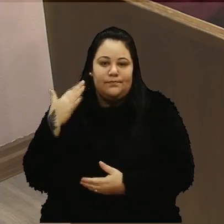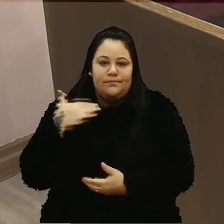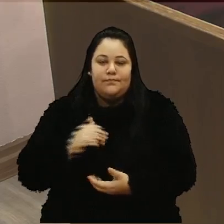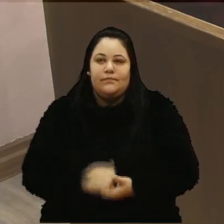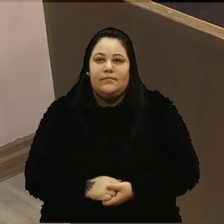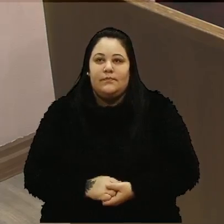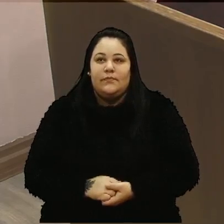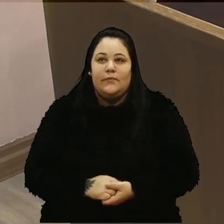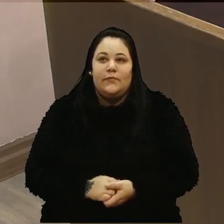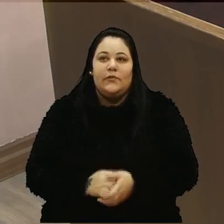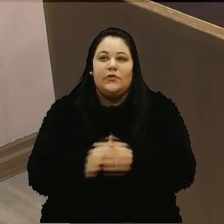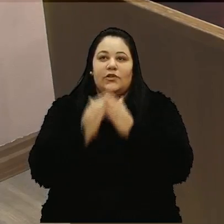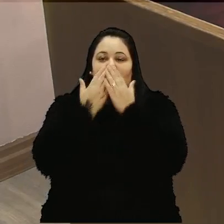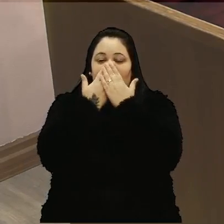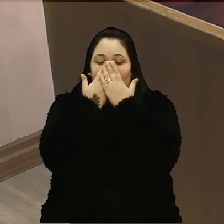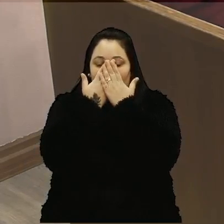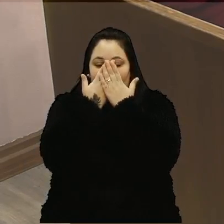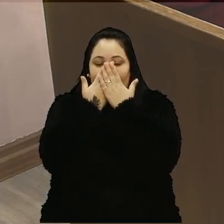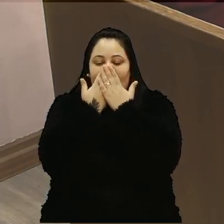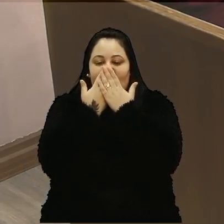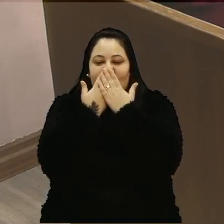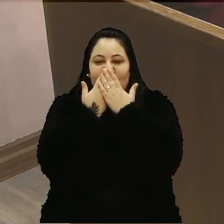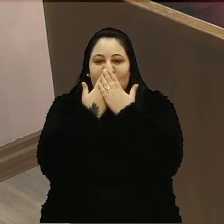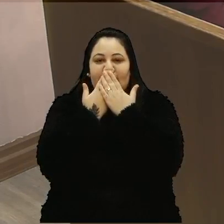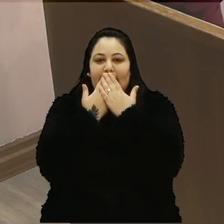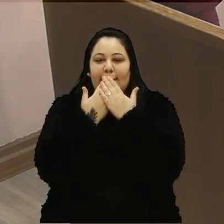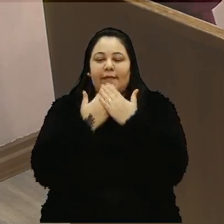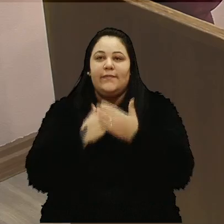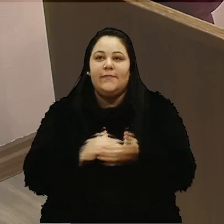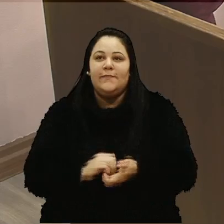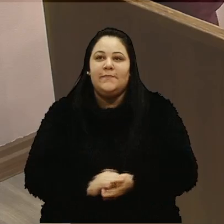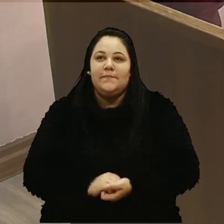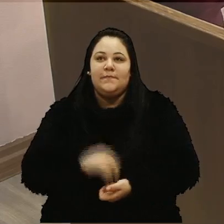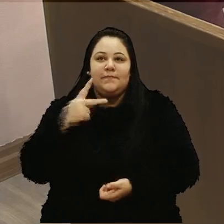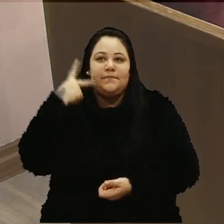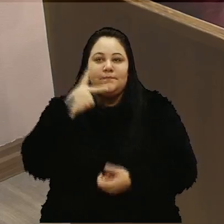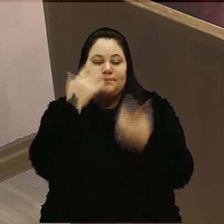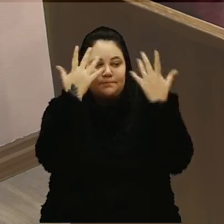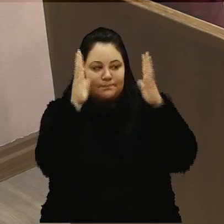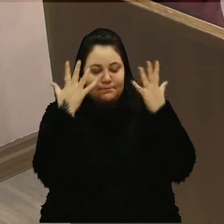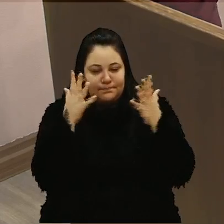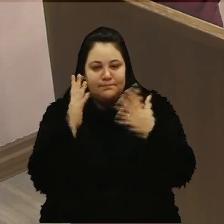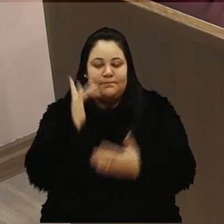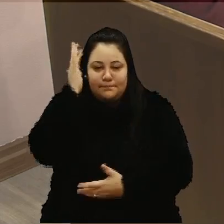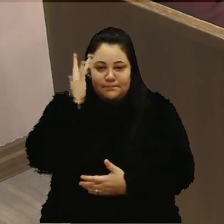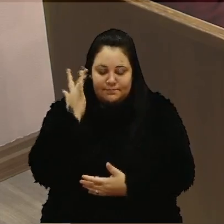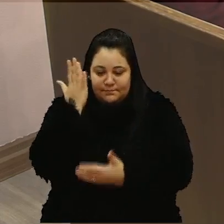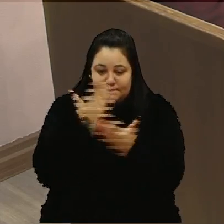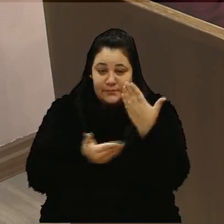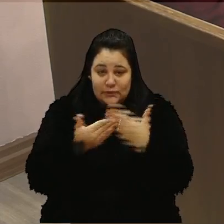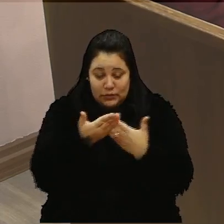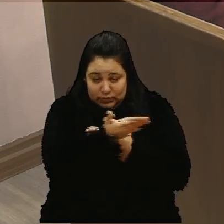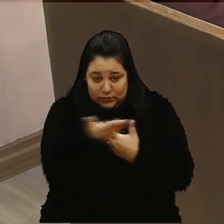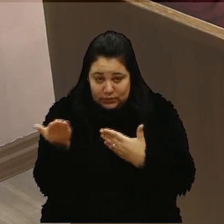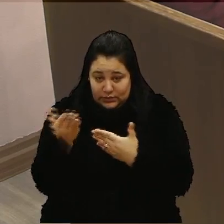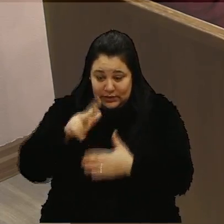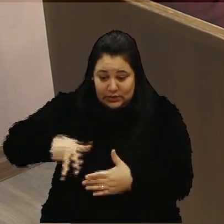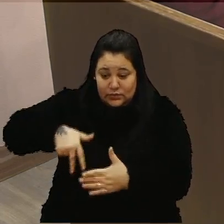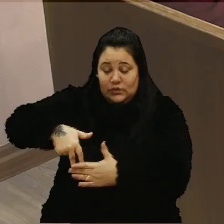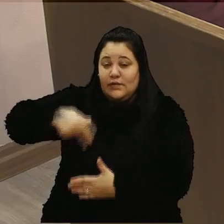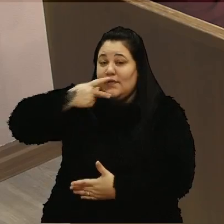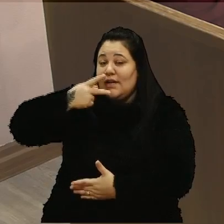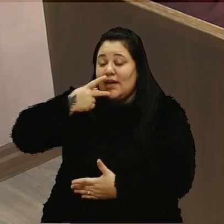Daiane, lhe parabenizar por ter trazido o tema. Eu ia falar sobre isso no final do pequeno expediente, mas aproveitando que a senhora trouxe de forma oportuna, dizer que como